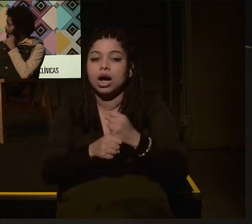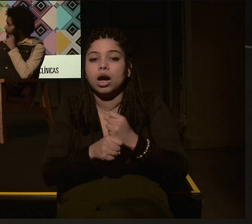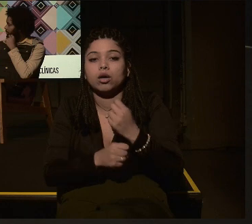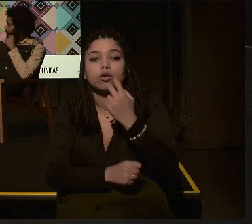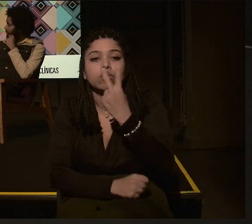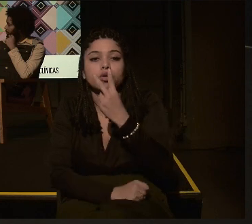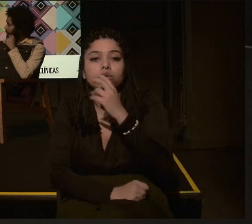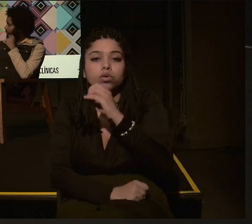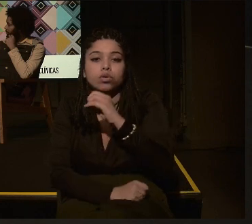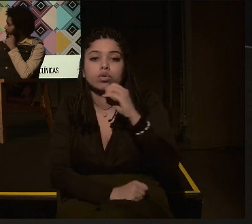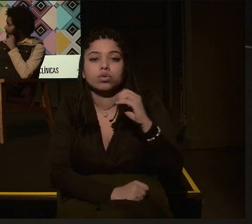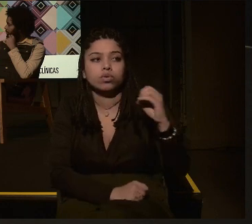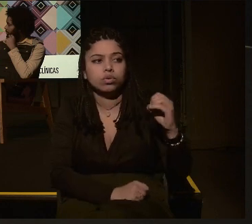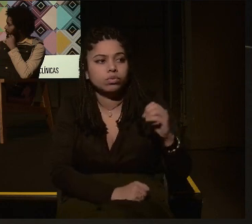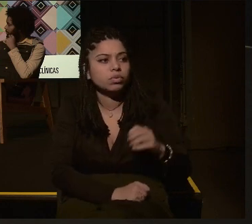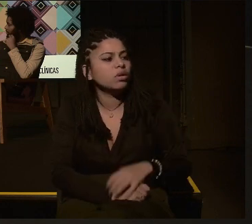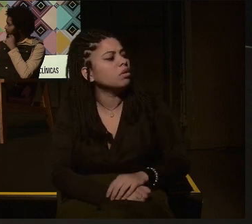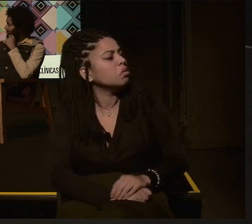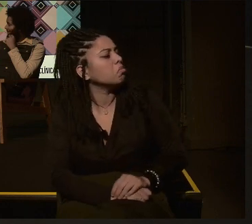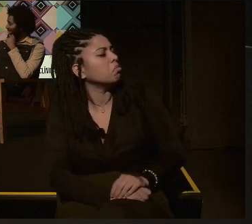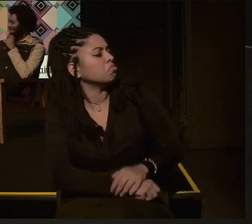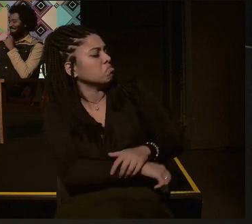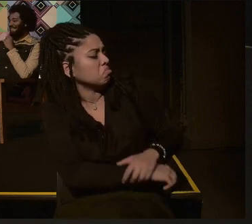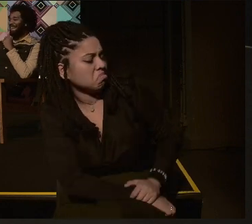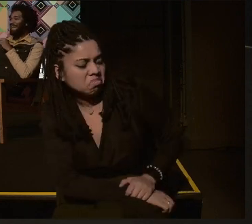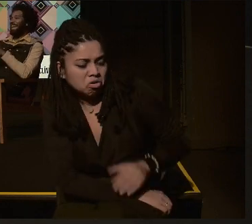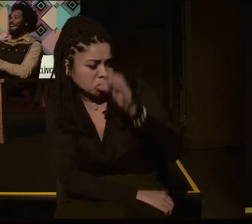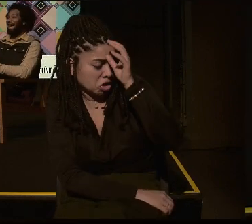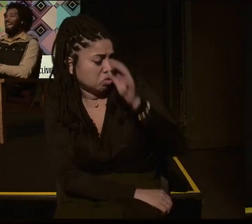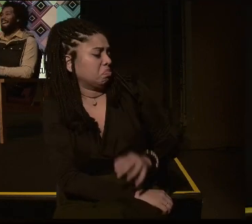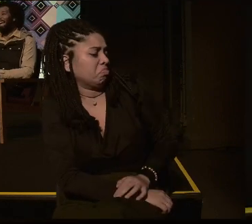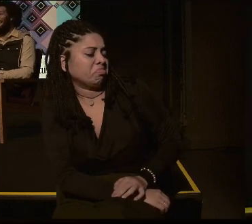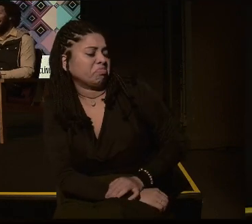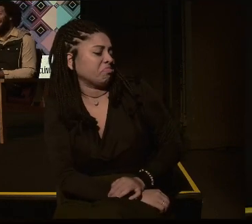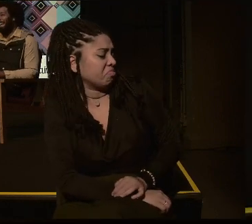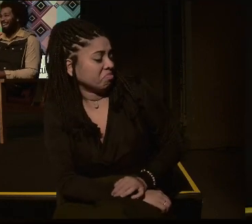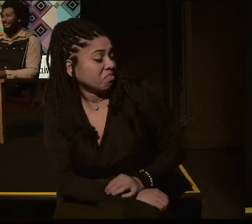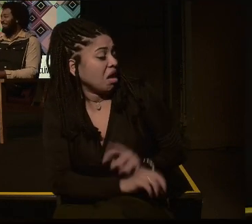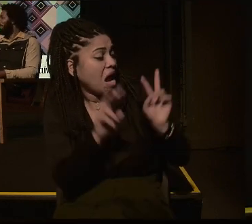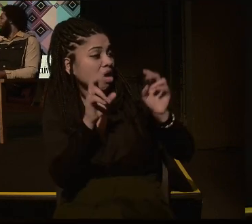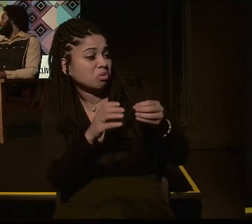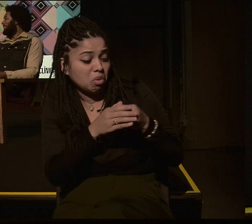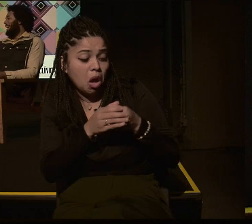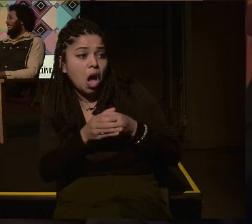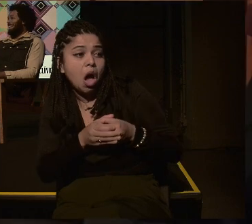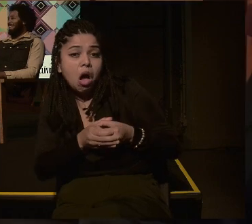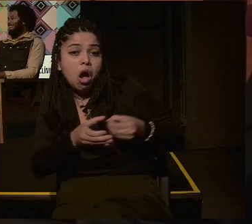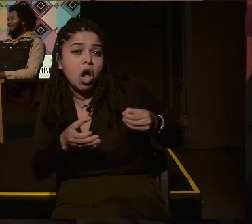assim, e as cotas raciais, hein? Puta, cara, assim... Não...